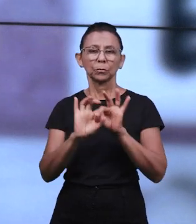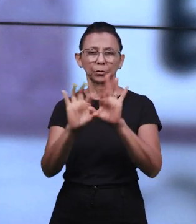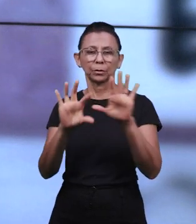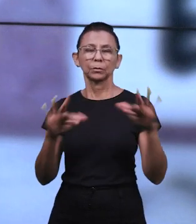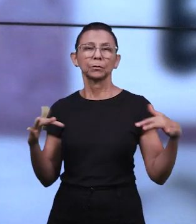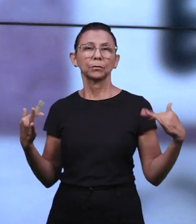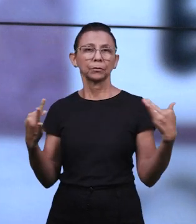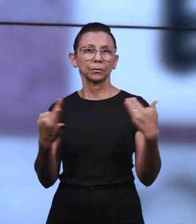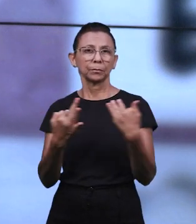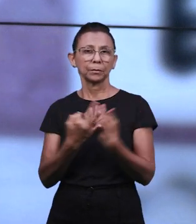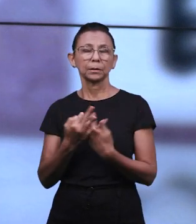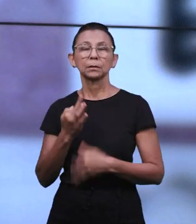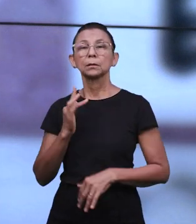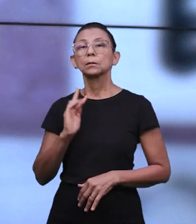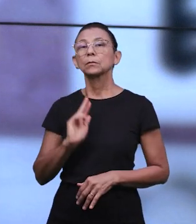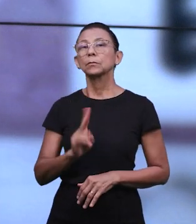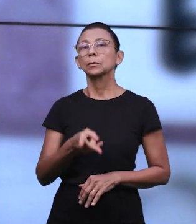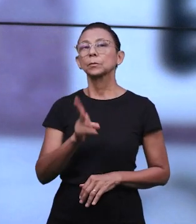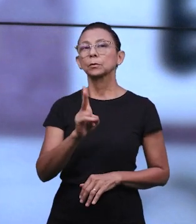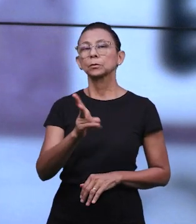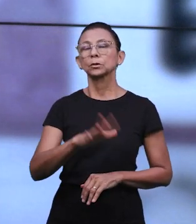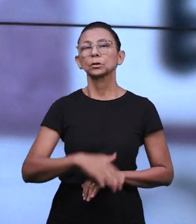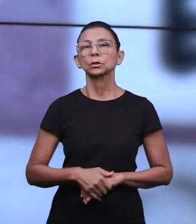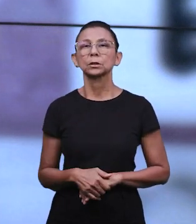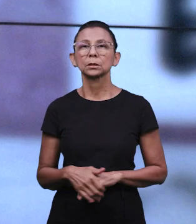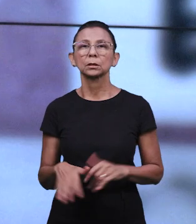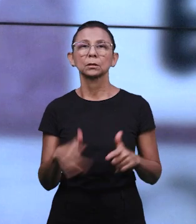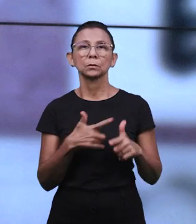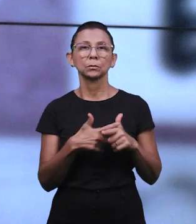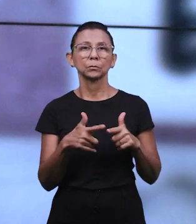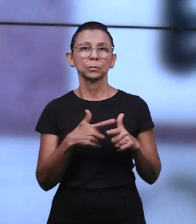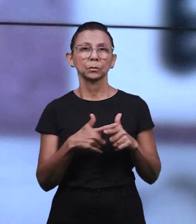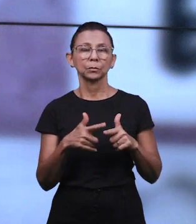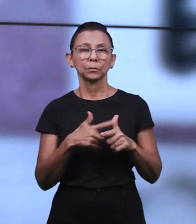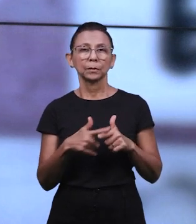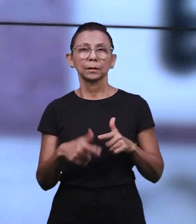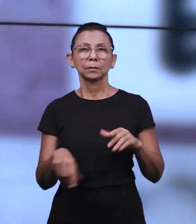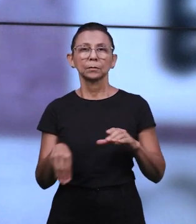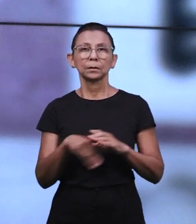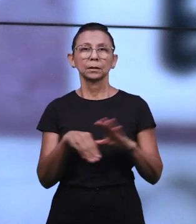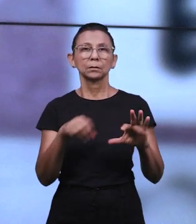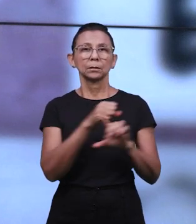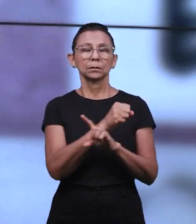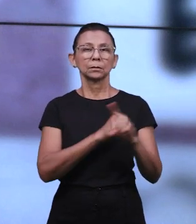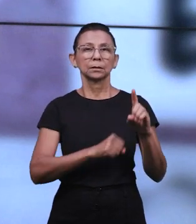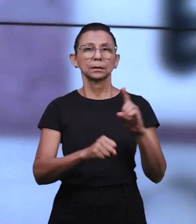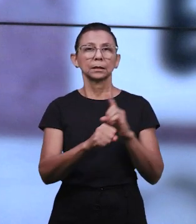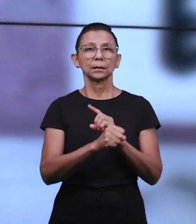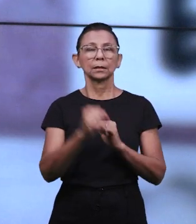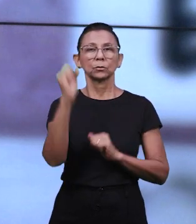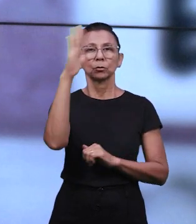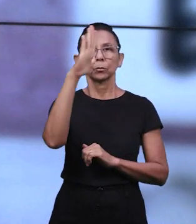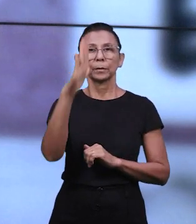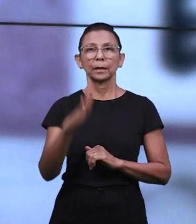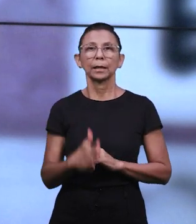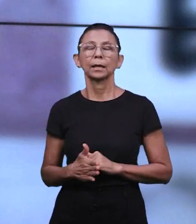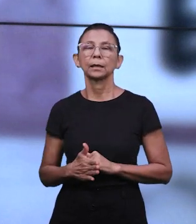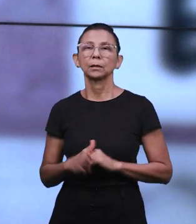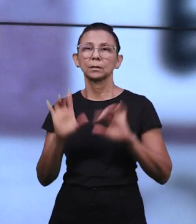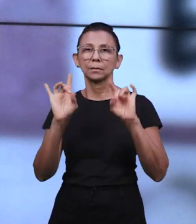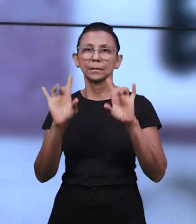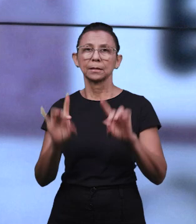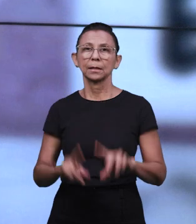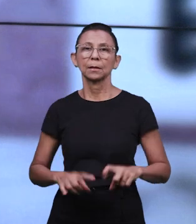hoje vamos continuar tratando do primeiro problema listado pela Sociedade Brasileira de Pediatria, que é a